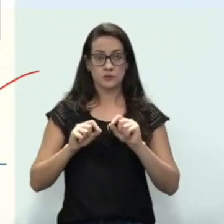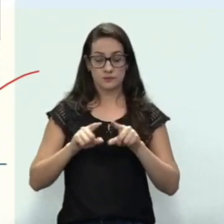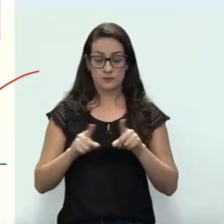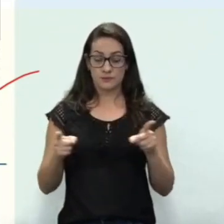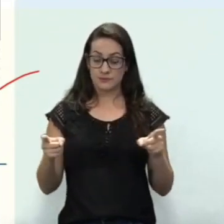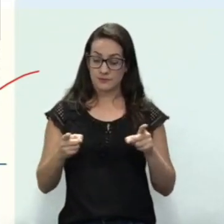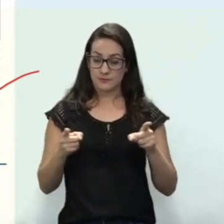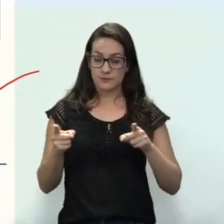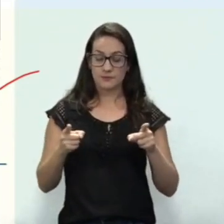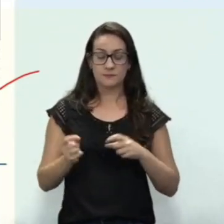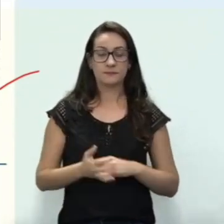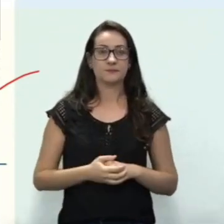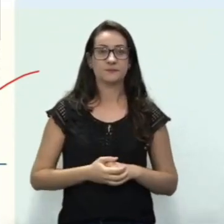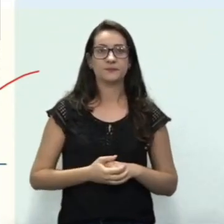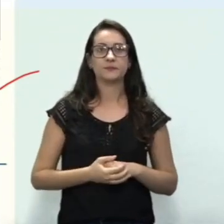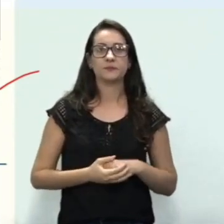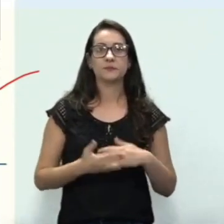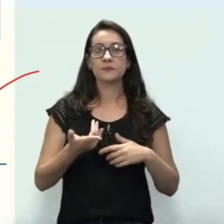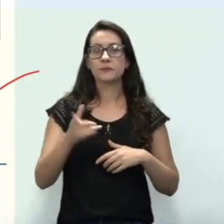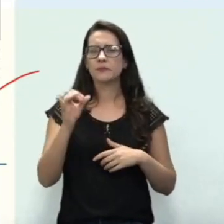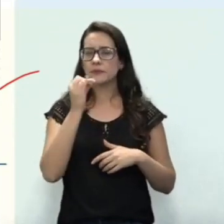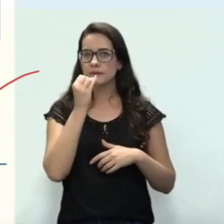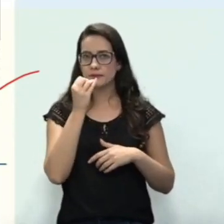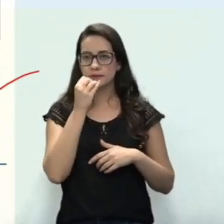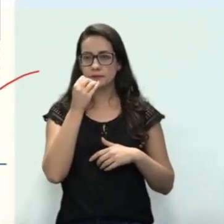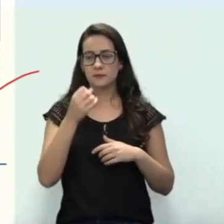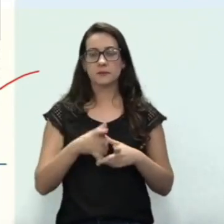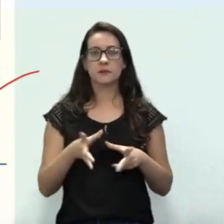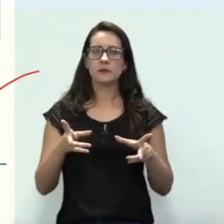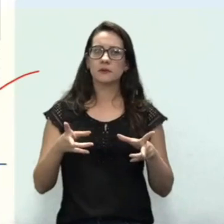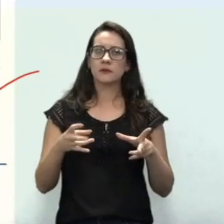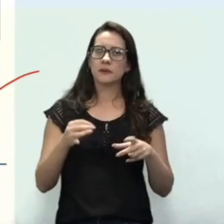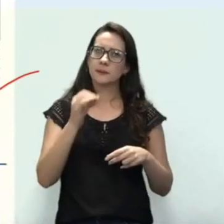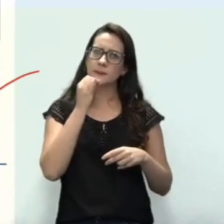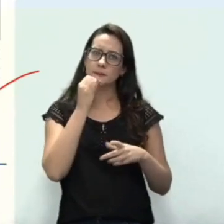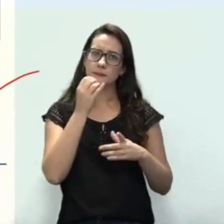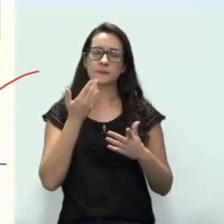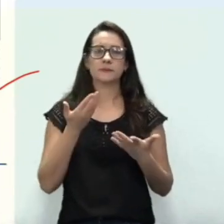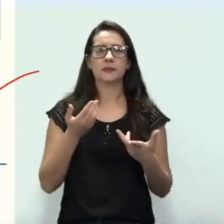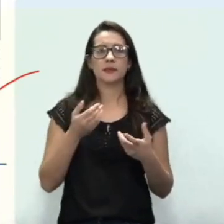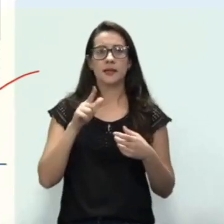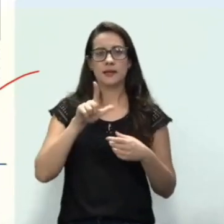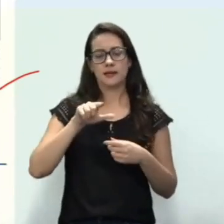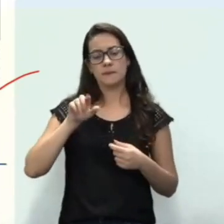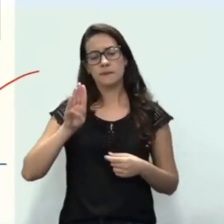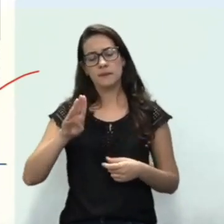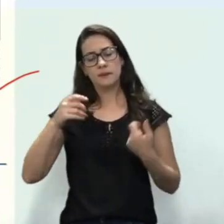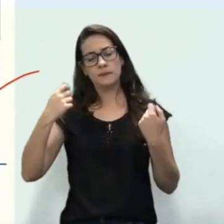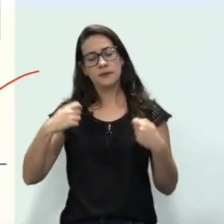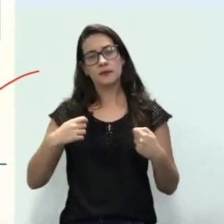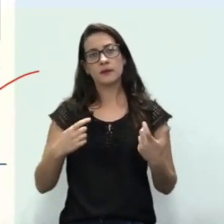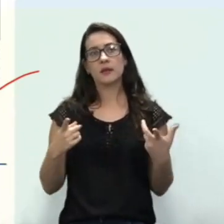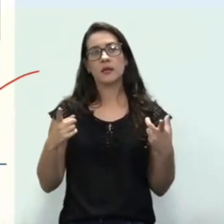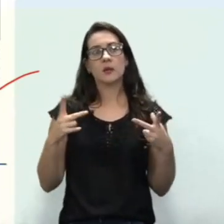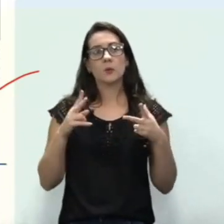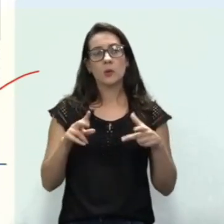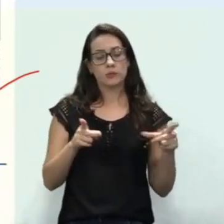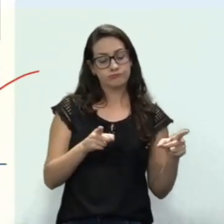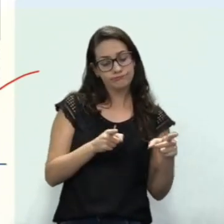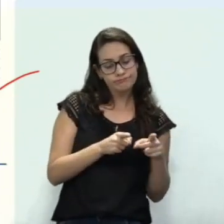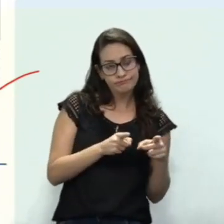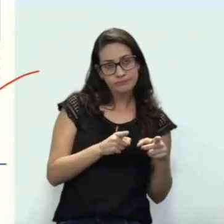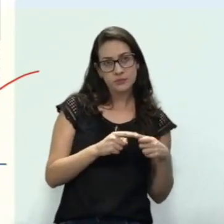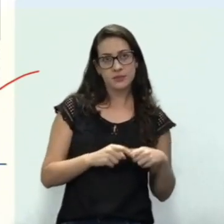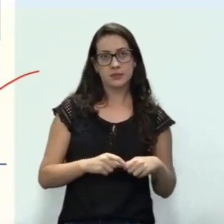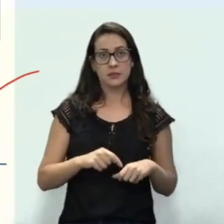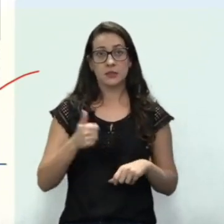aqui. Agora, vamos dar um outro exemplo aqui do outro lado. Vamos supor que o nosso LB necessário deu deste tamanho. E o